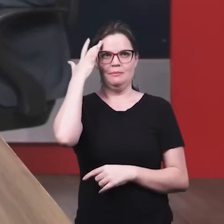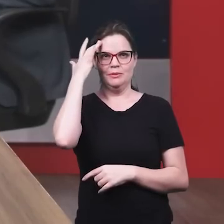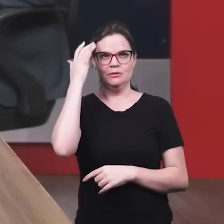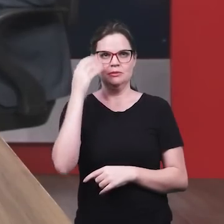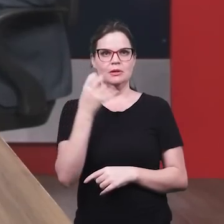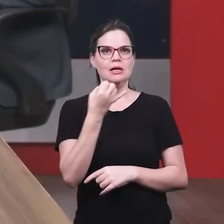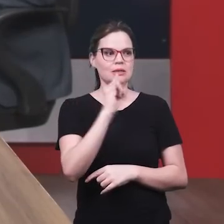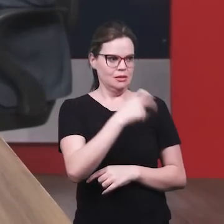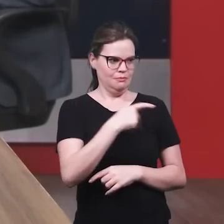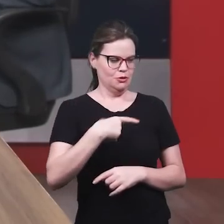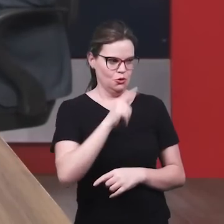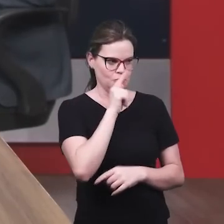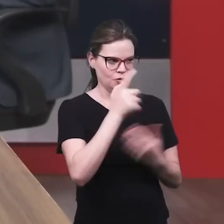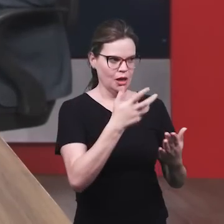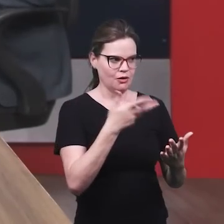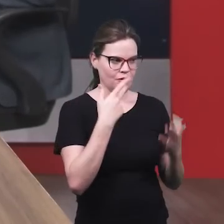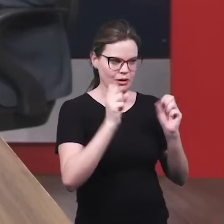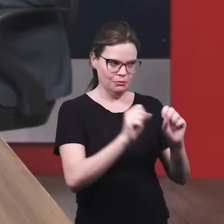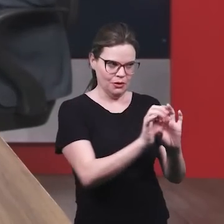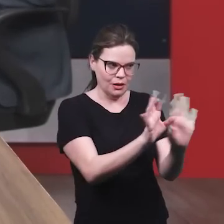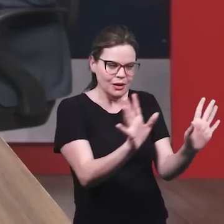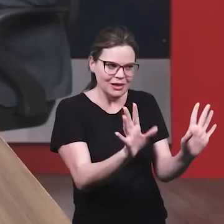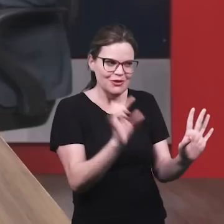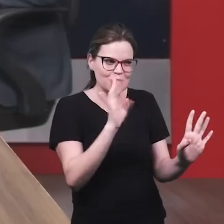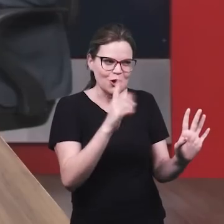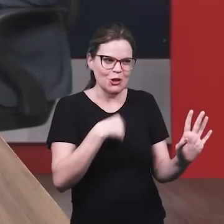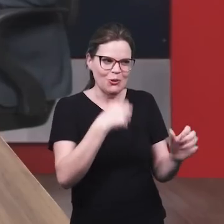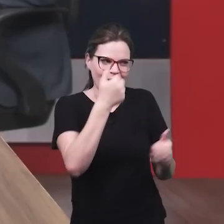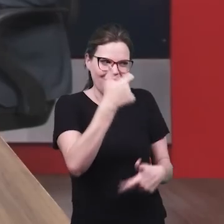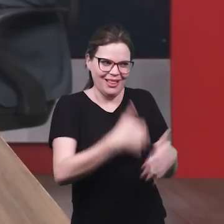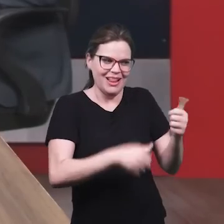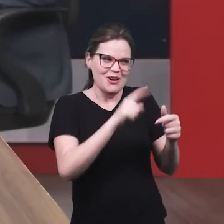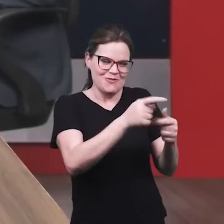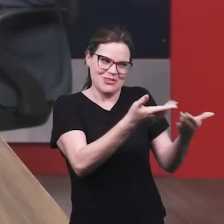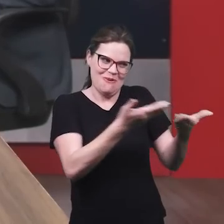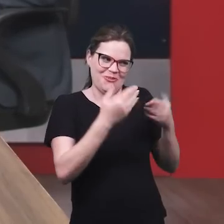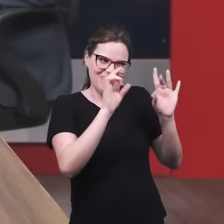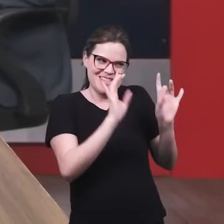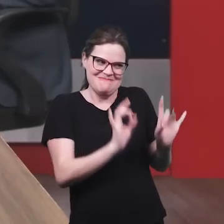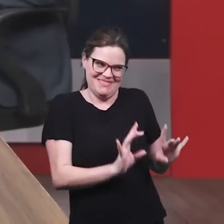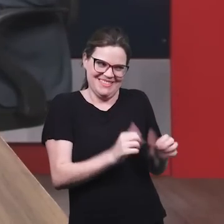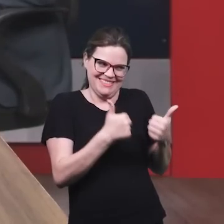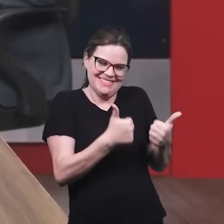quiser também falar alguma coisa, o senhor fica à vontade, tá? Sou o nosso convidado especial hoje.